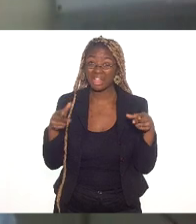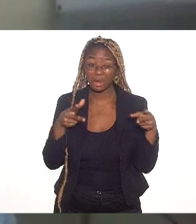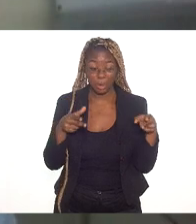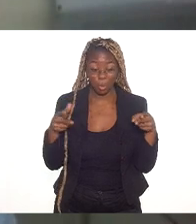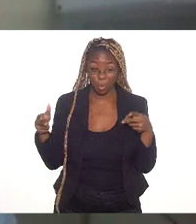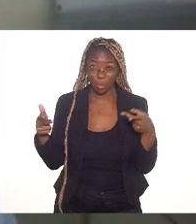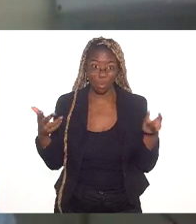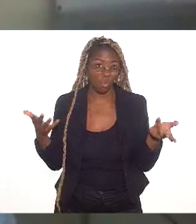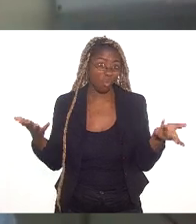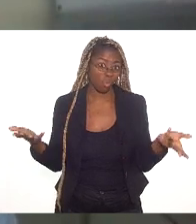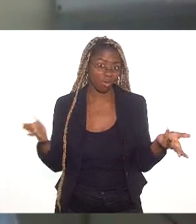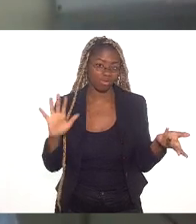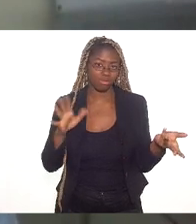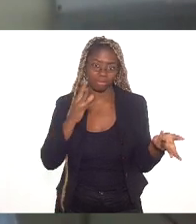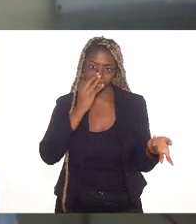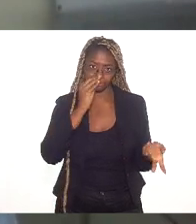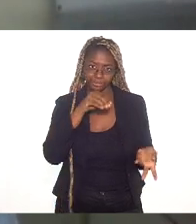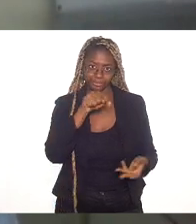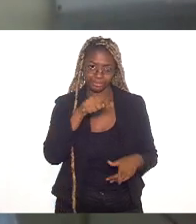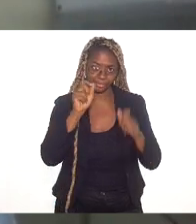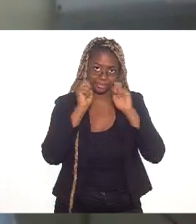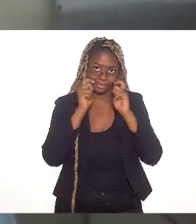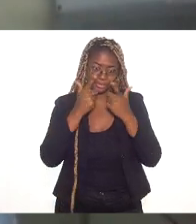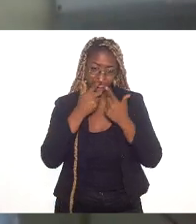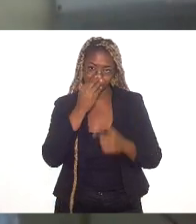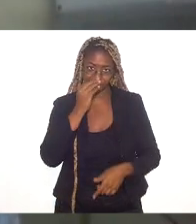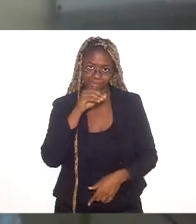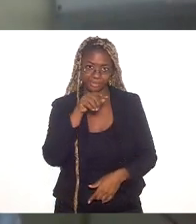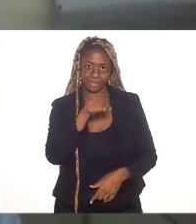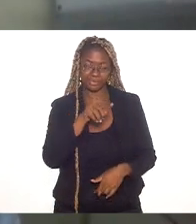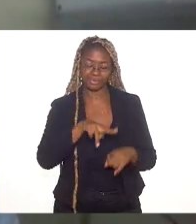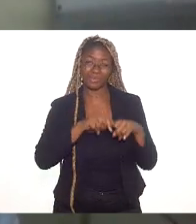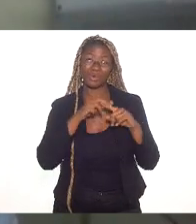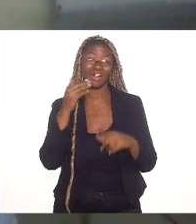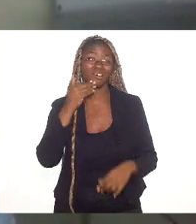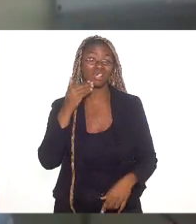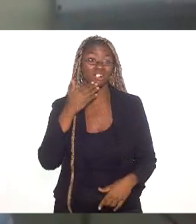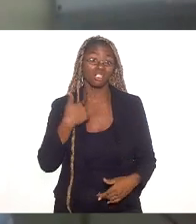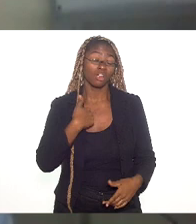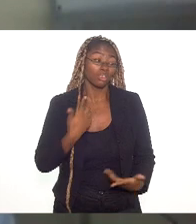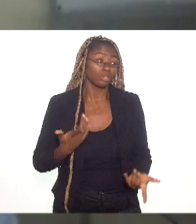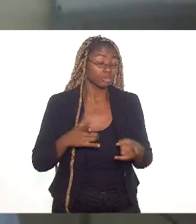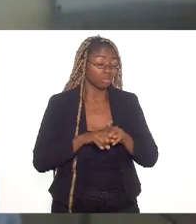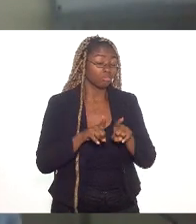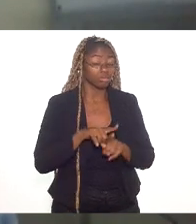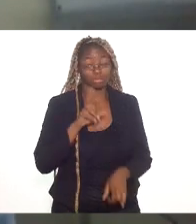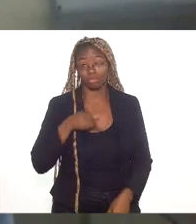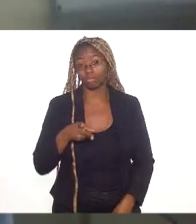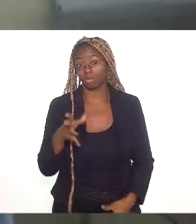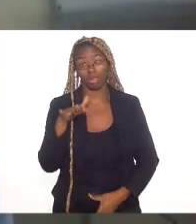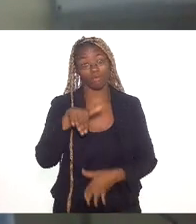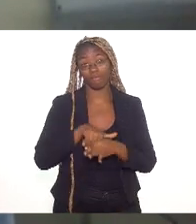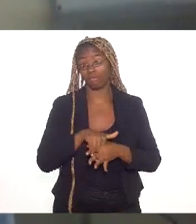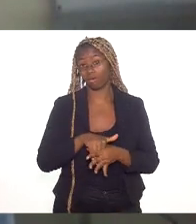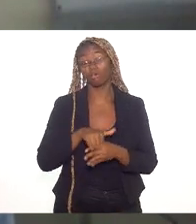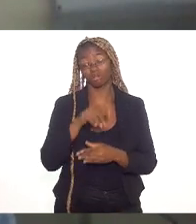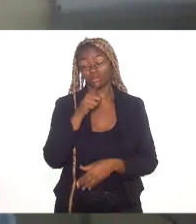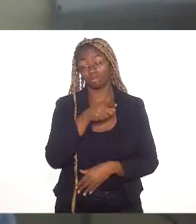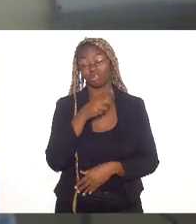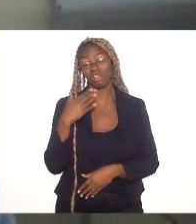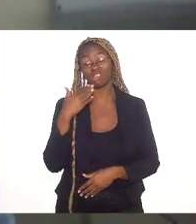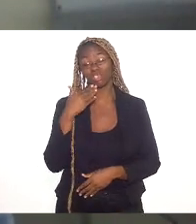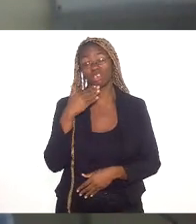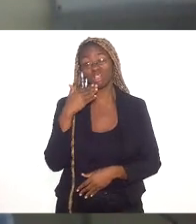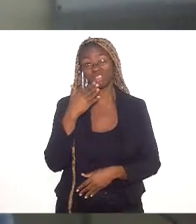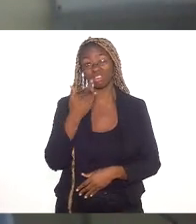já foi rejeitada por essa casa por estar prejudicada. Então, eu vou manter o meu voto pela